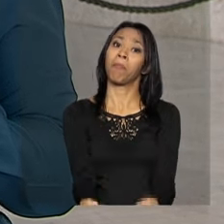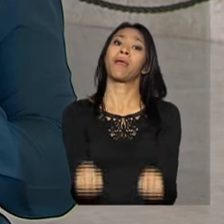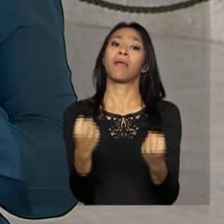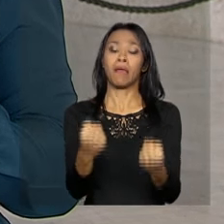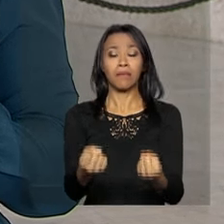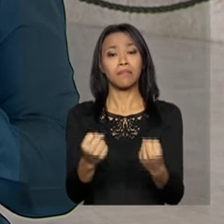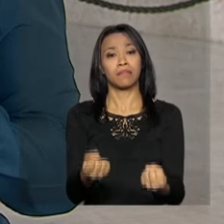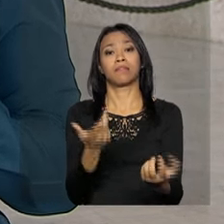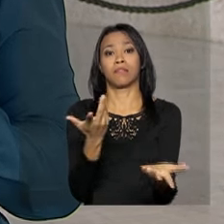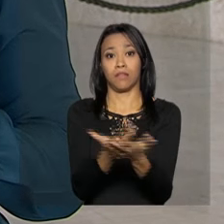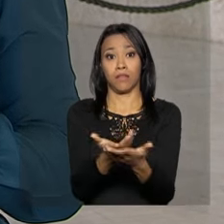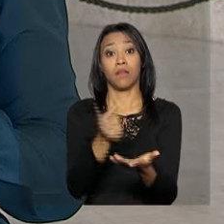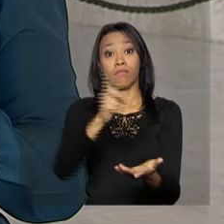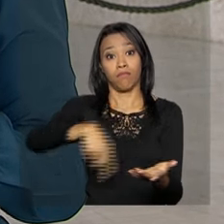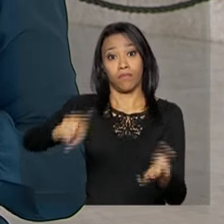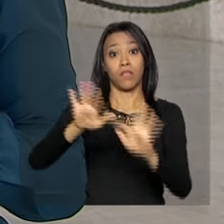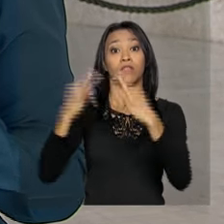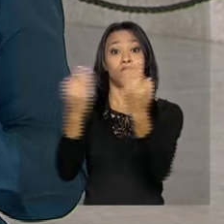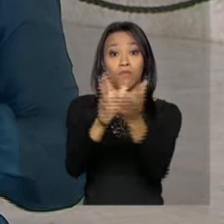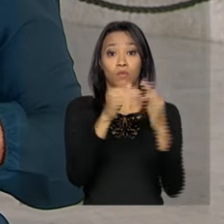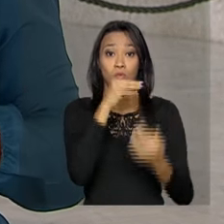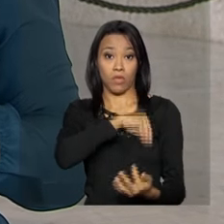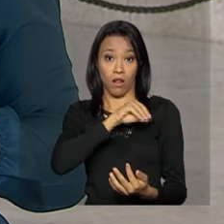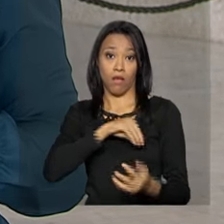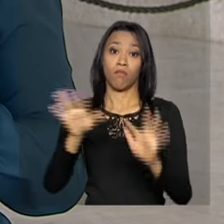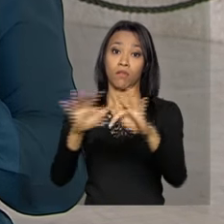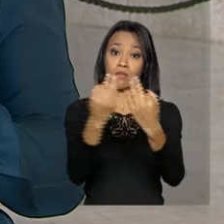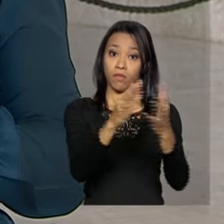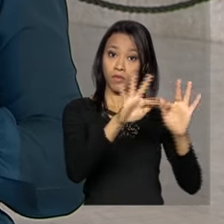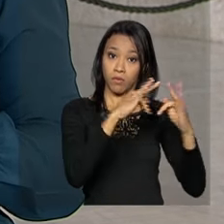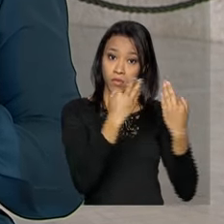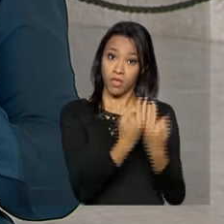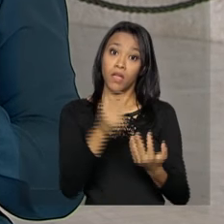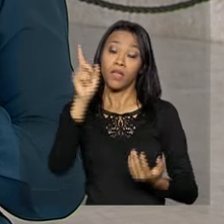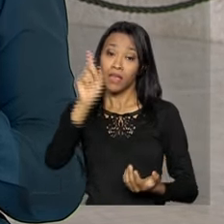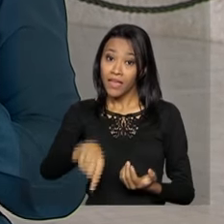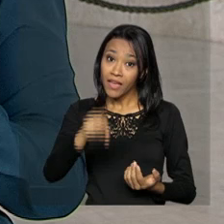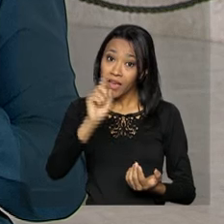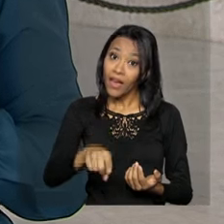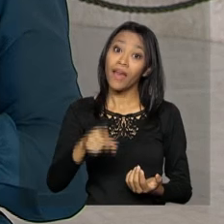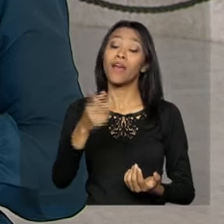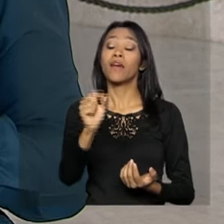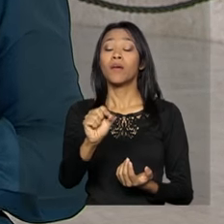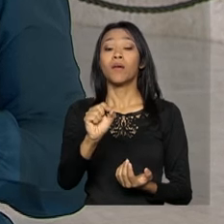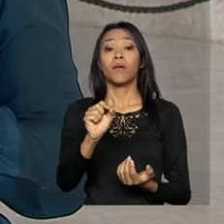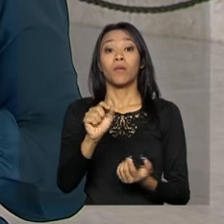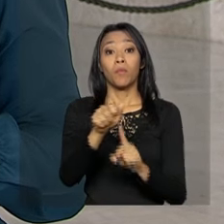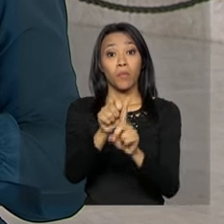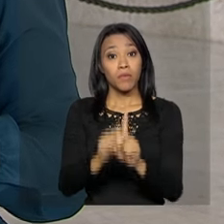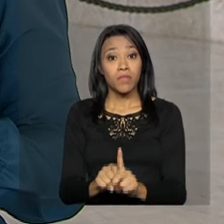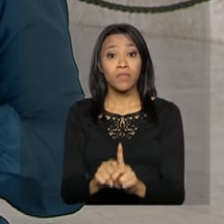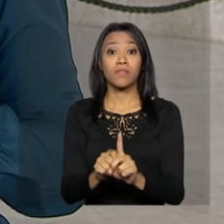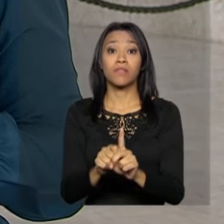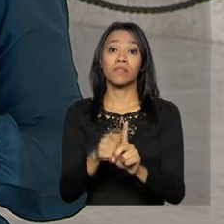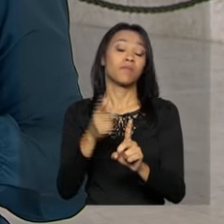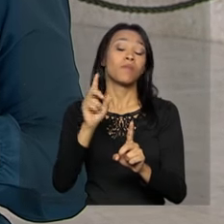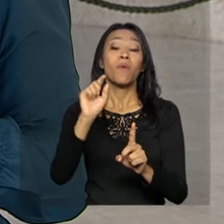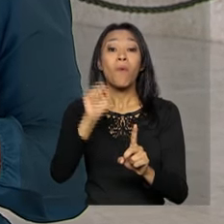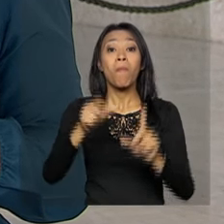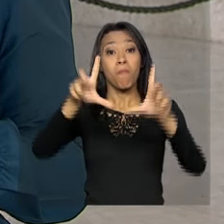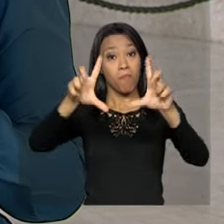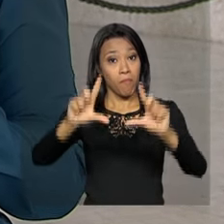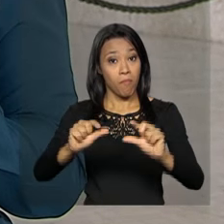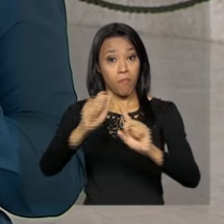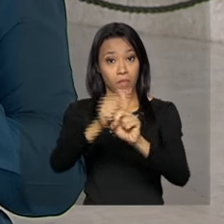famílias brasileiras, com exceção do tomate, que já foi considerado o vilão da inflação por meses. Em março, o preço